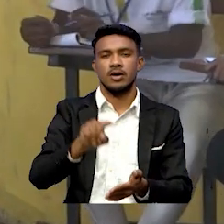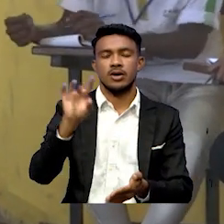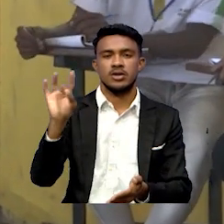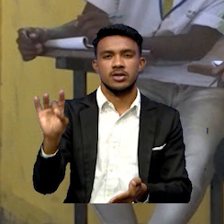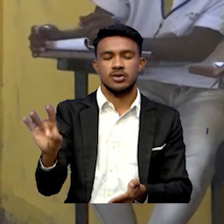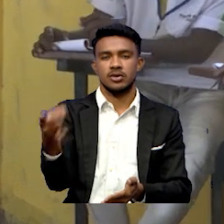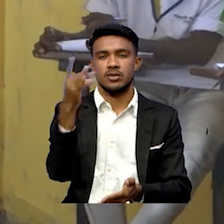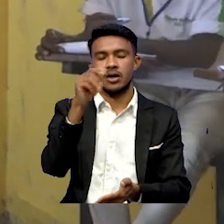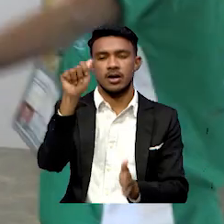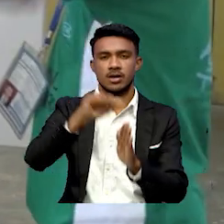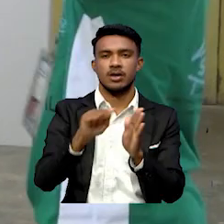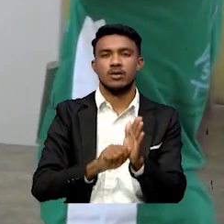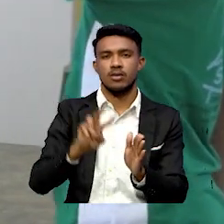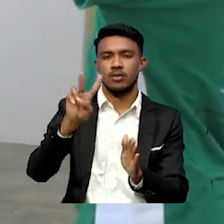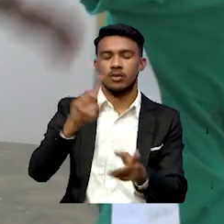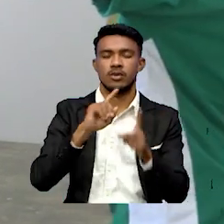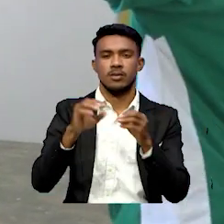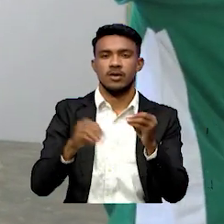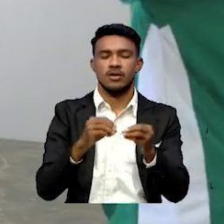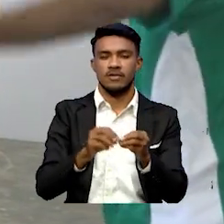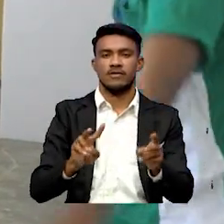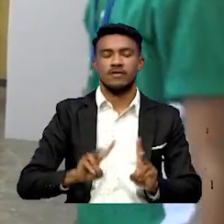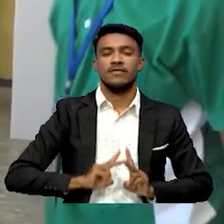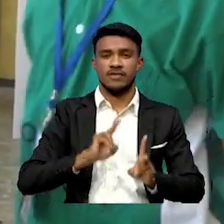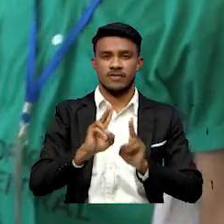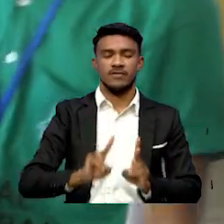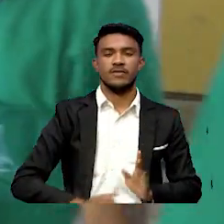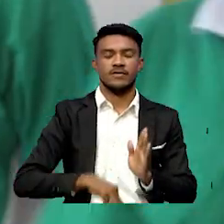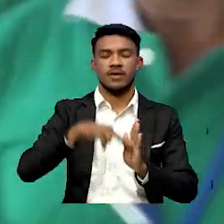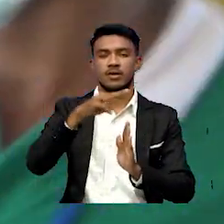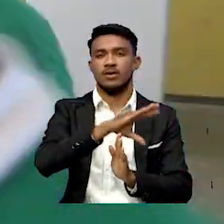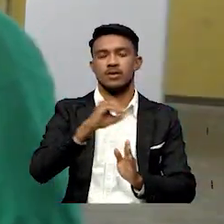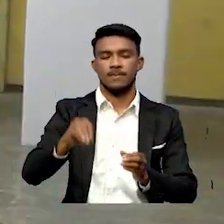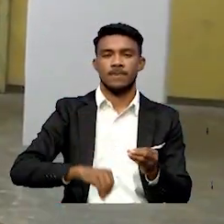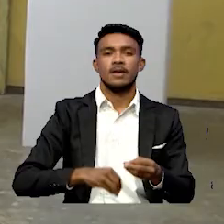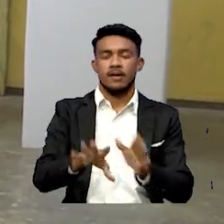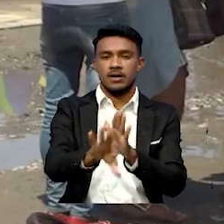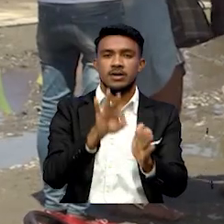com a valor subvenção, cada candidato reta subsídio fosse Estado ba campanha